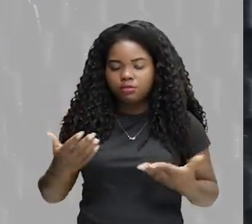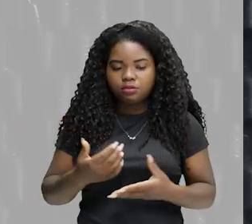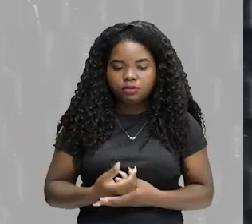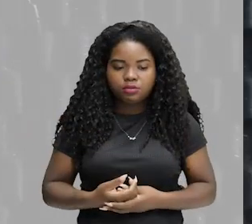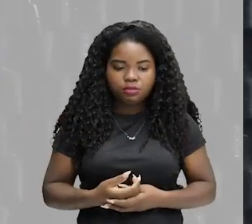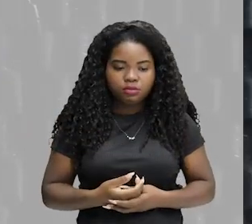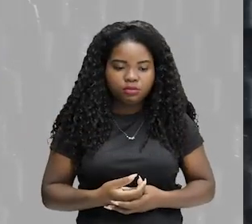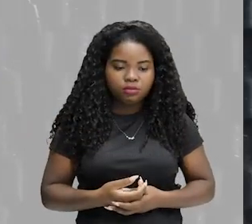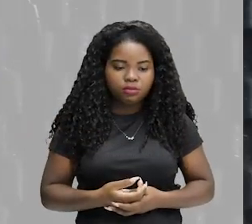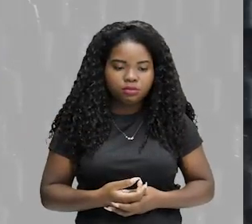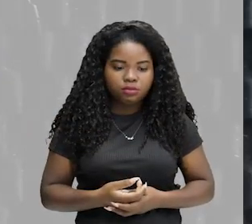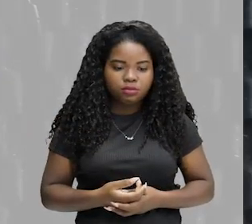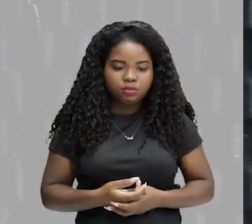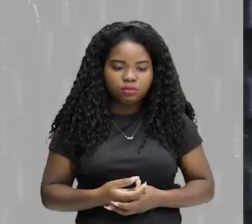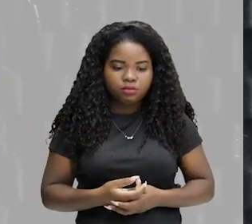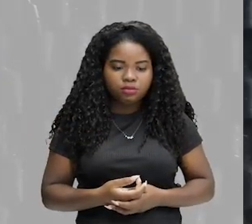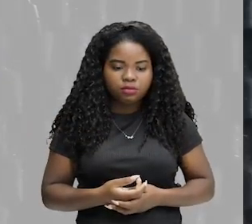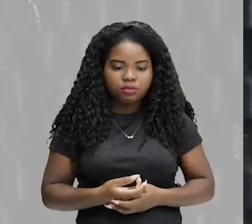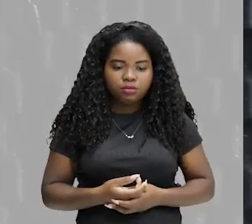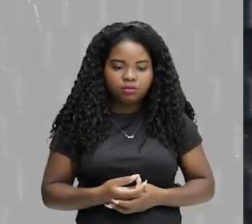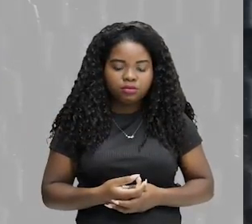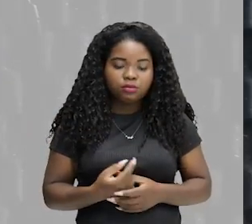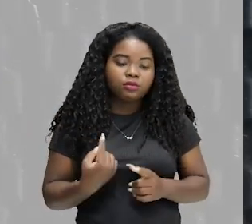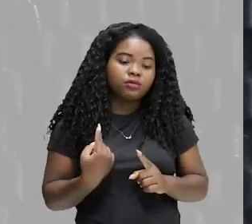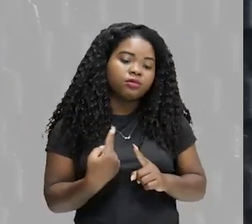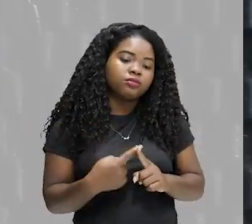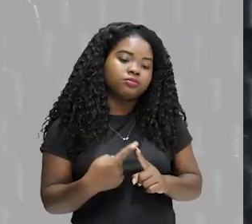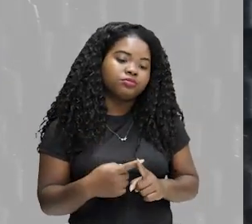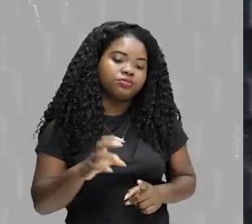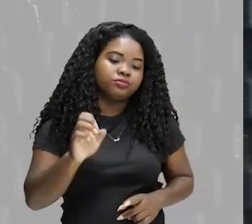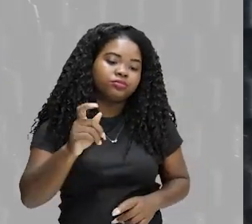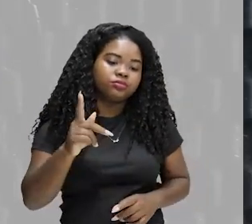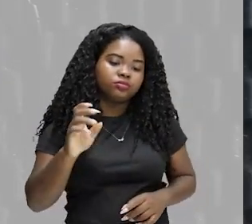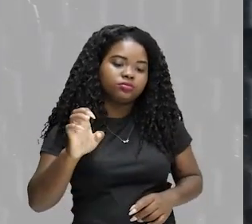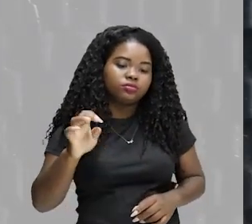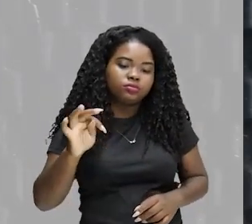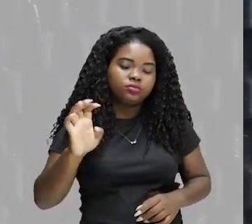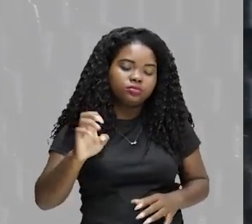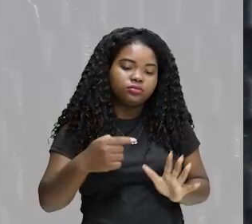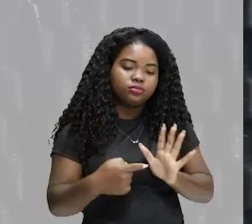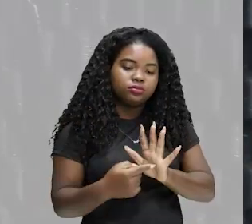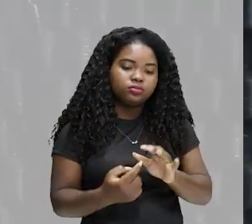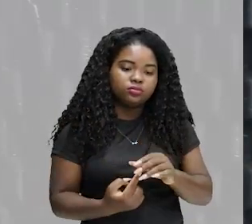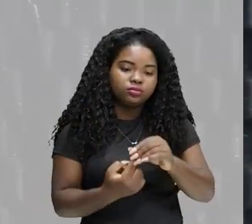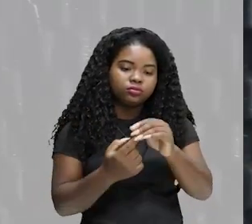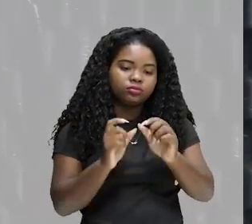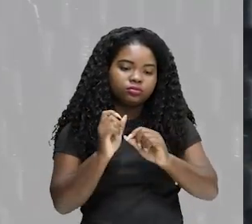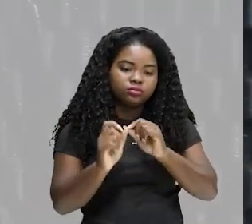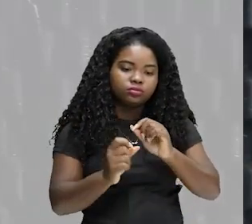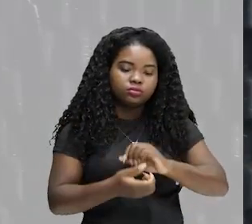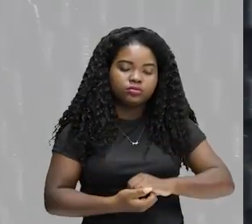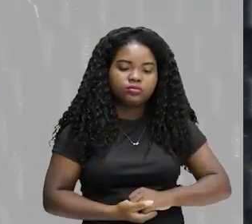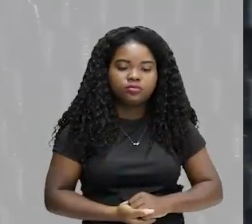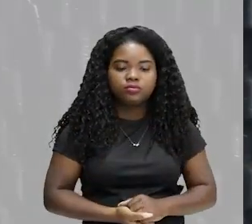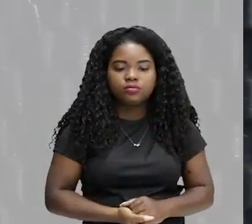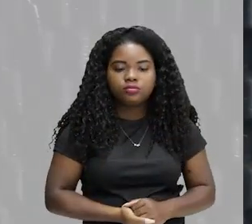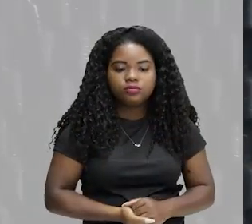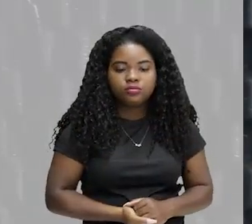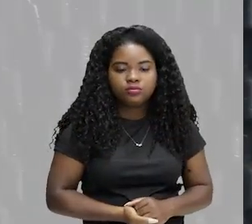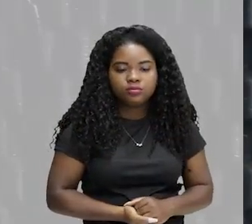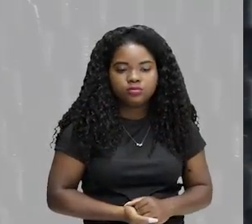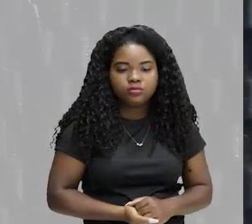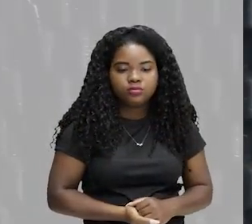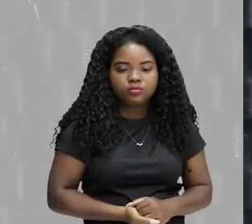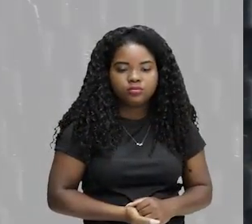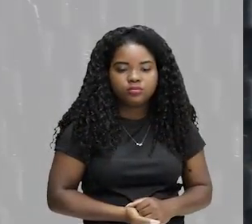aqui está eliminada, aqui também, tá? Por quê? Por conta dos expoentes. O único que aparece, e eu repito, faz o ajuste aí, tá faltando só o